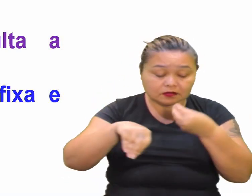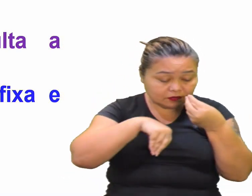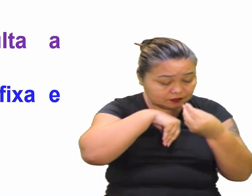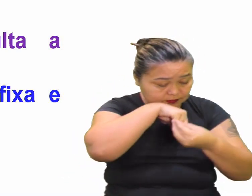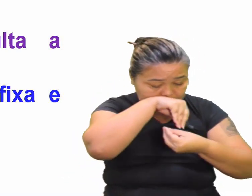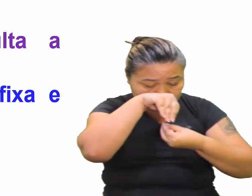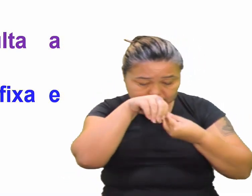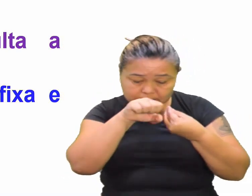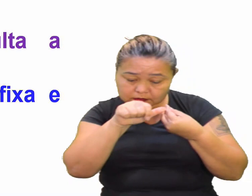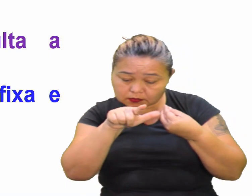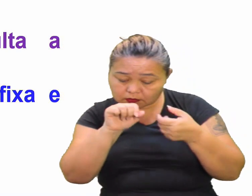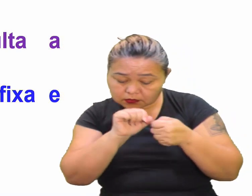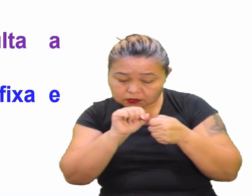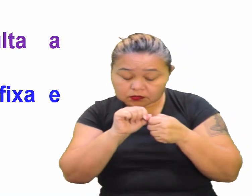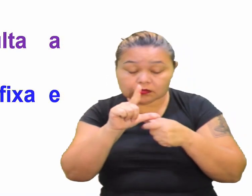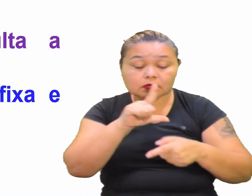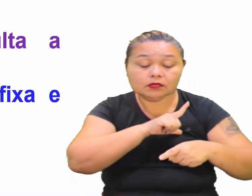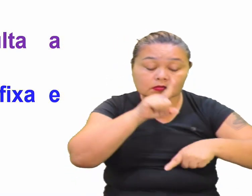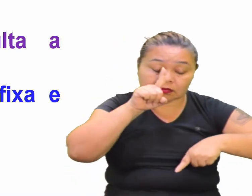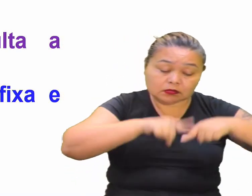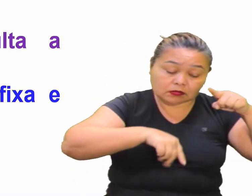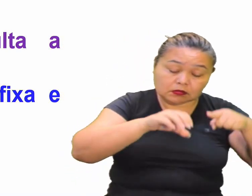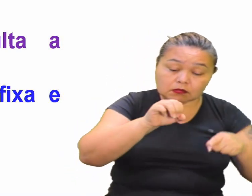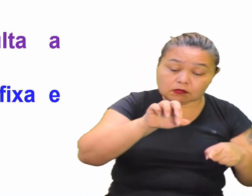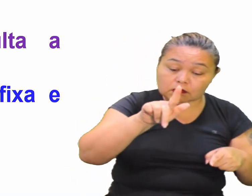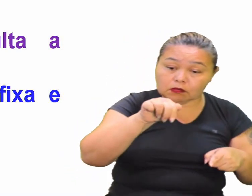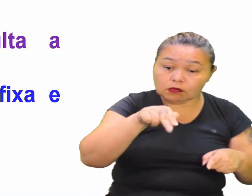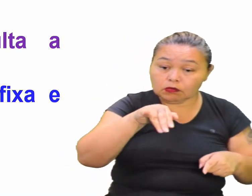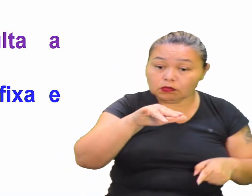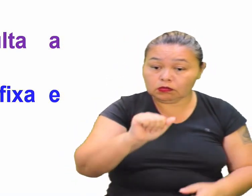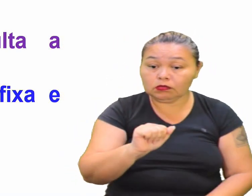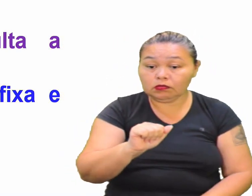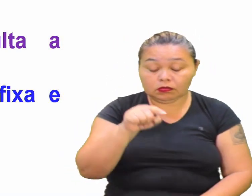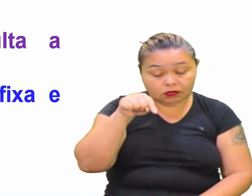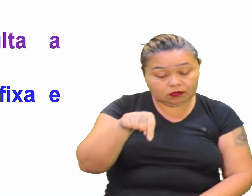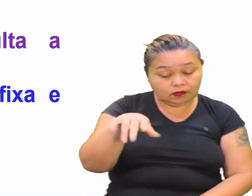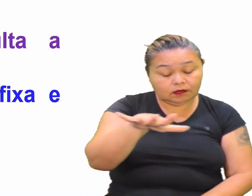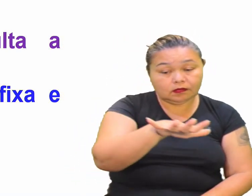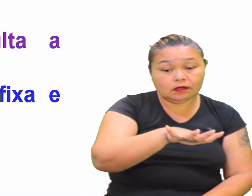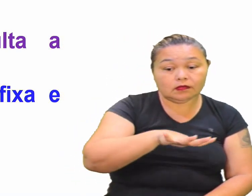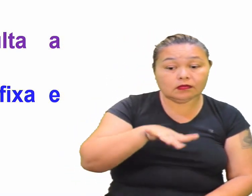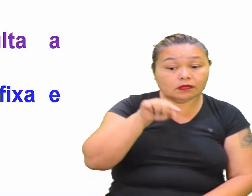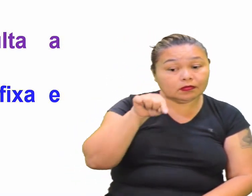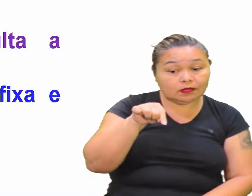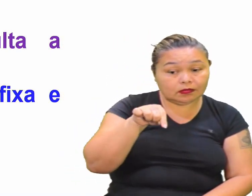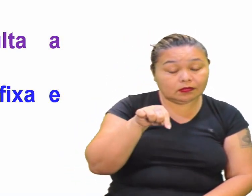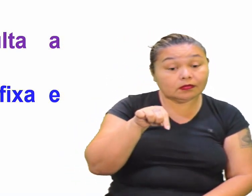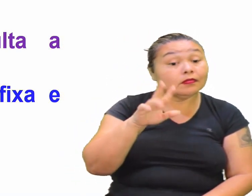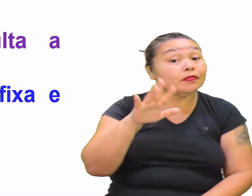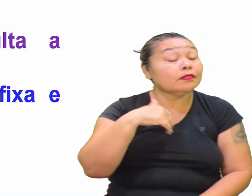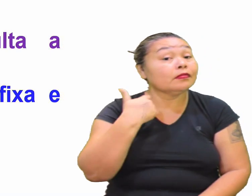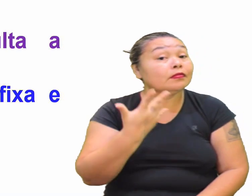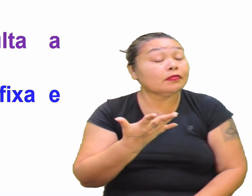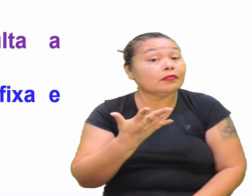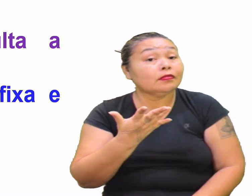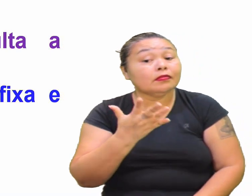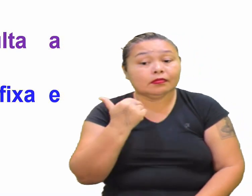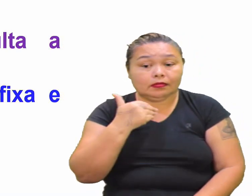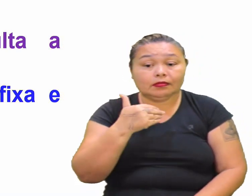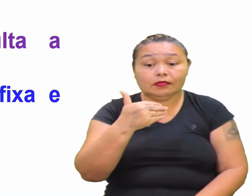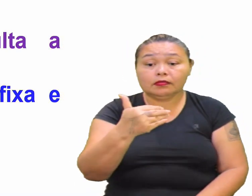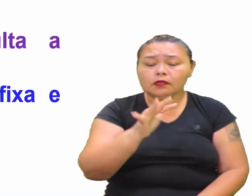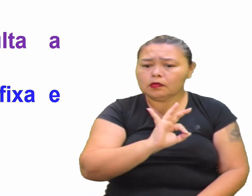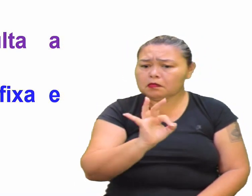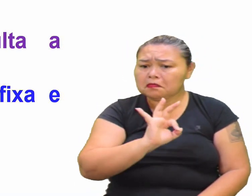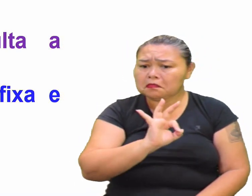mistura. Tem matéria orgânica e tem matéria inorgânica já disponível ali. Então, no início não tem